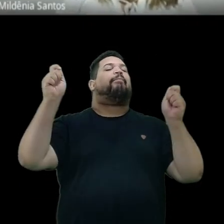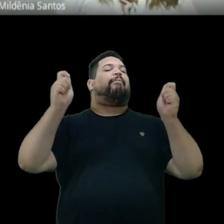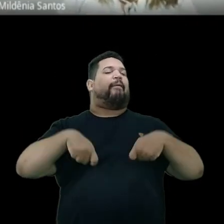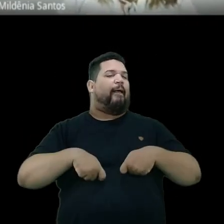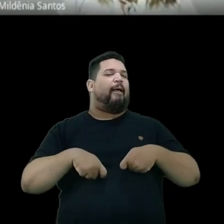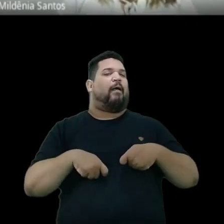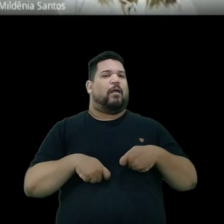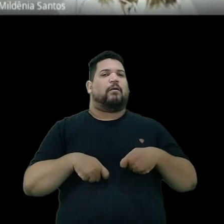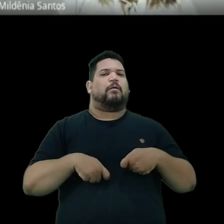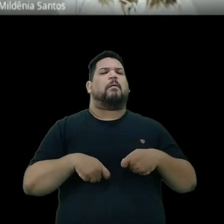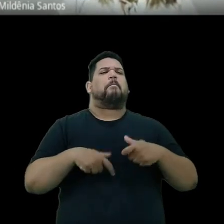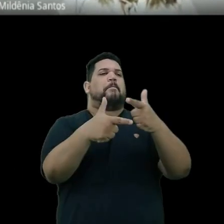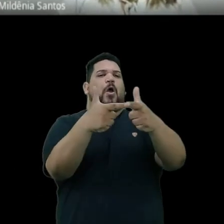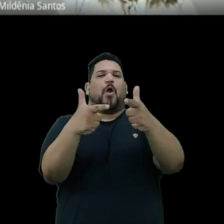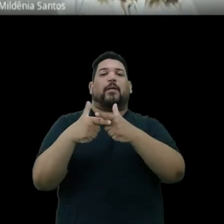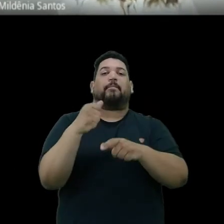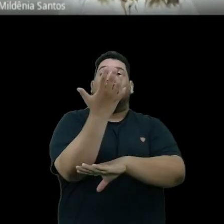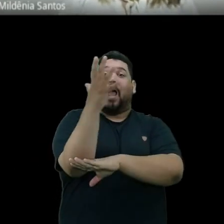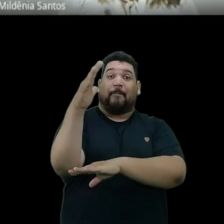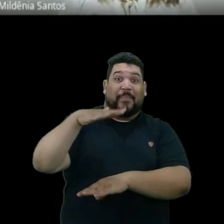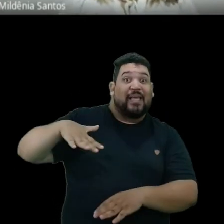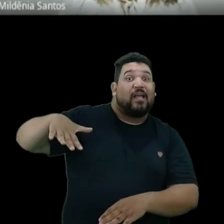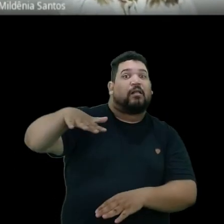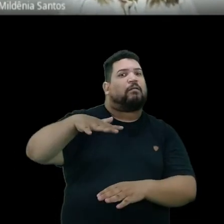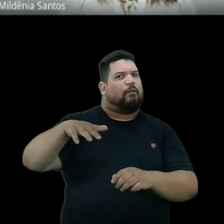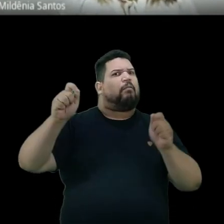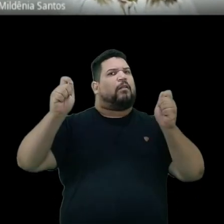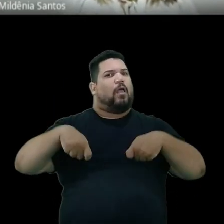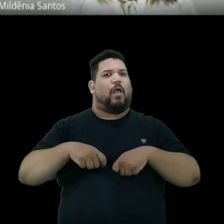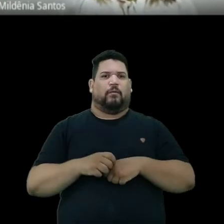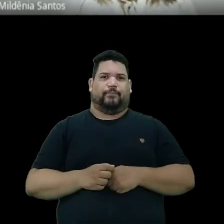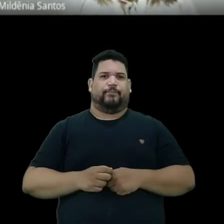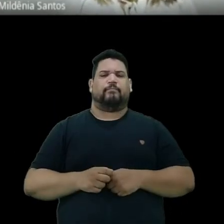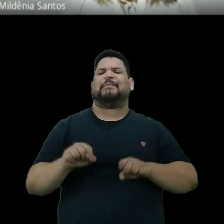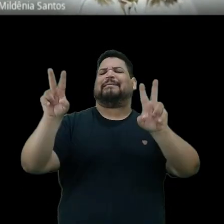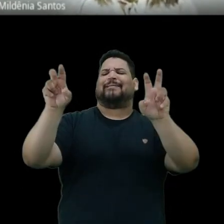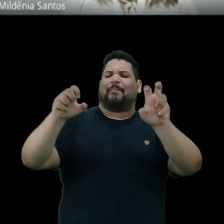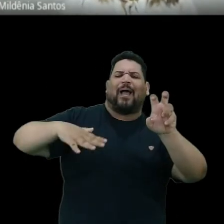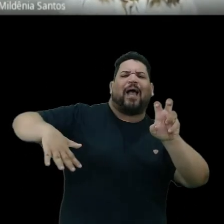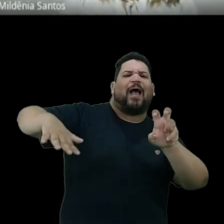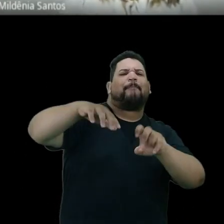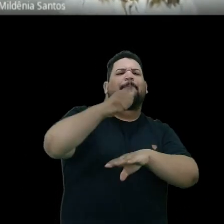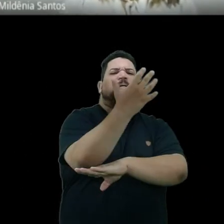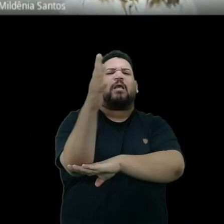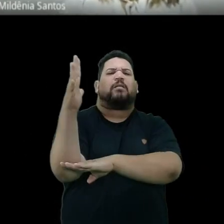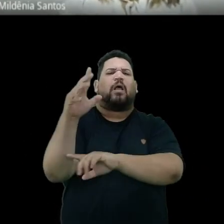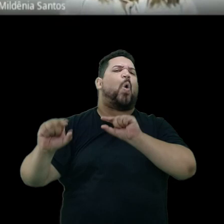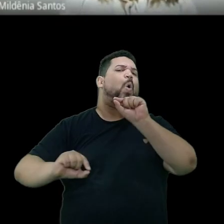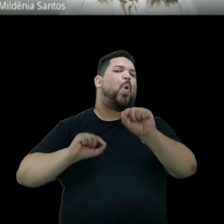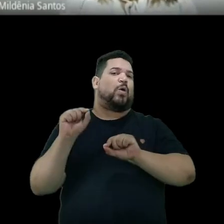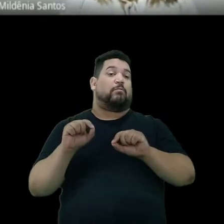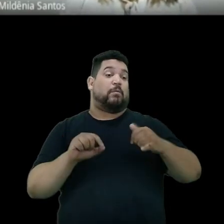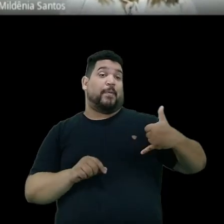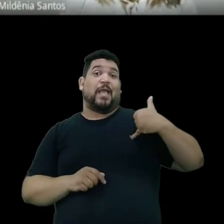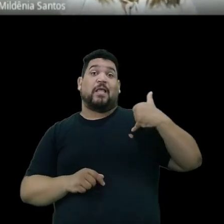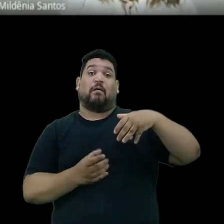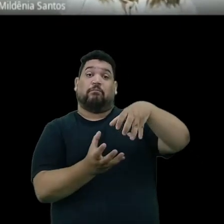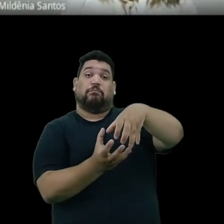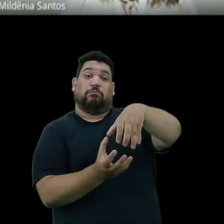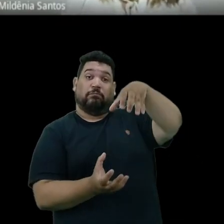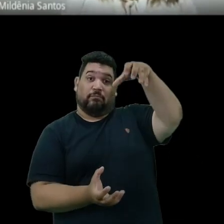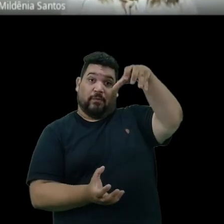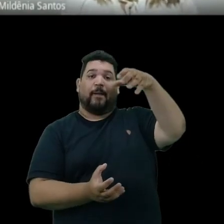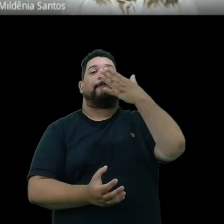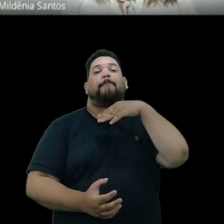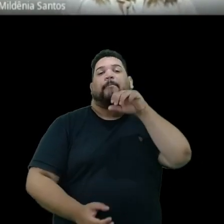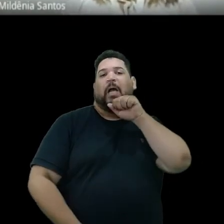fatores ambientais. Quais seriam esses fatores ambientais? Então, idade mais avançada de pai e